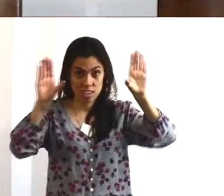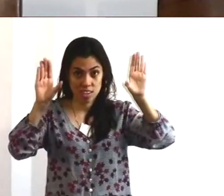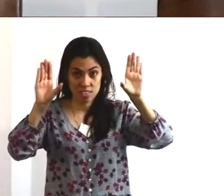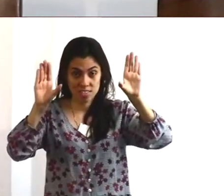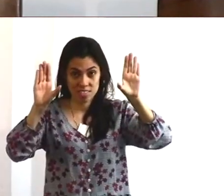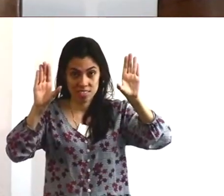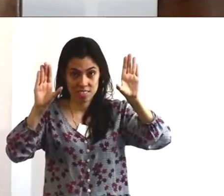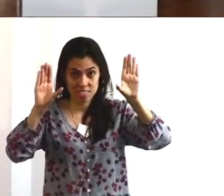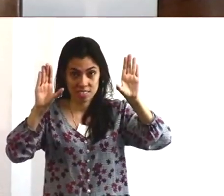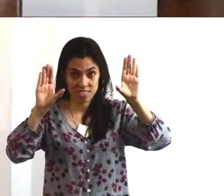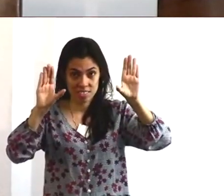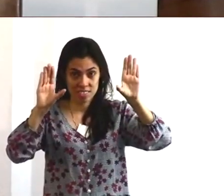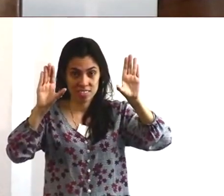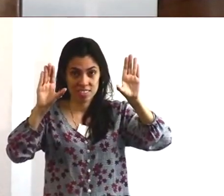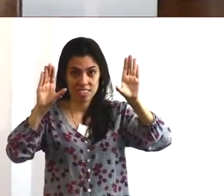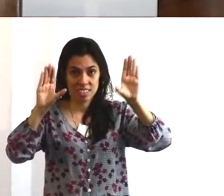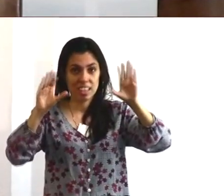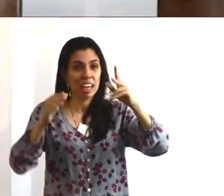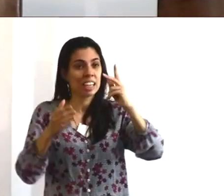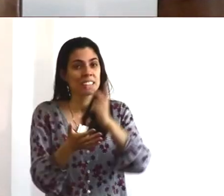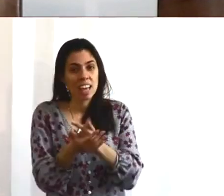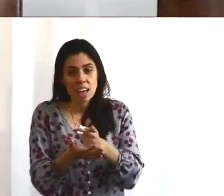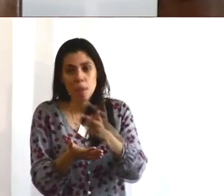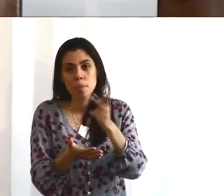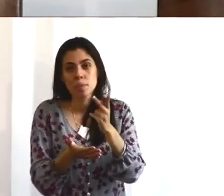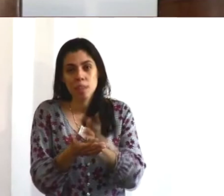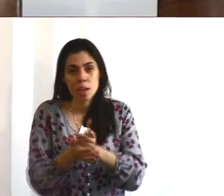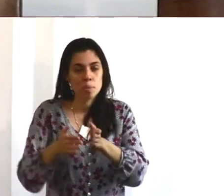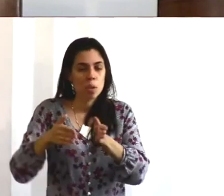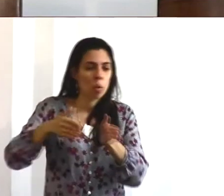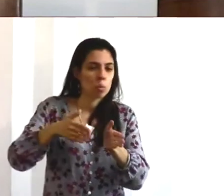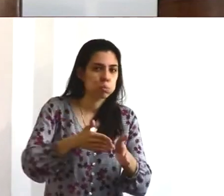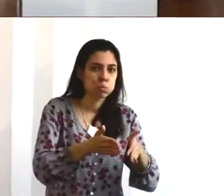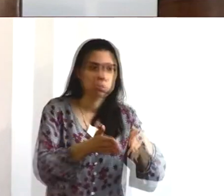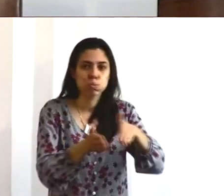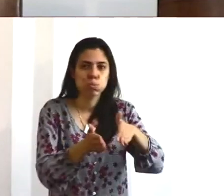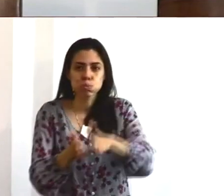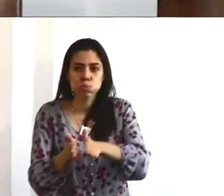aquela que flui do trono de Deus, é uma água da vida.